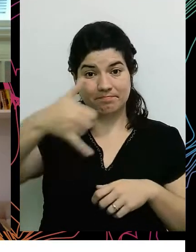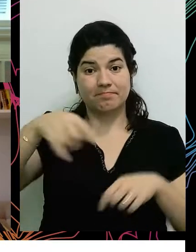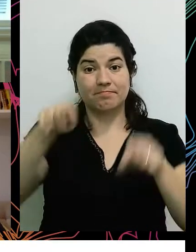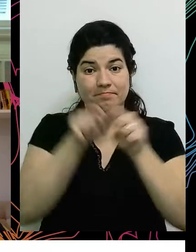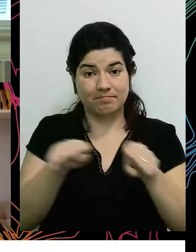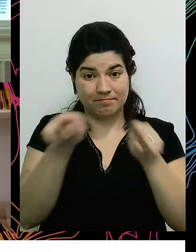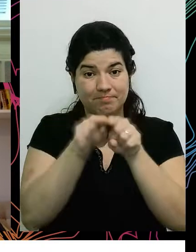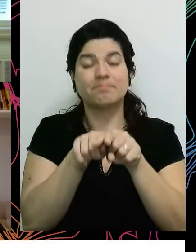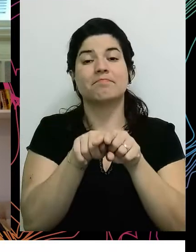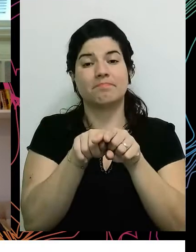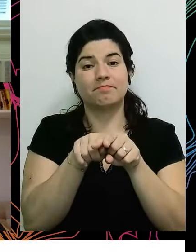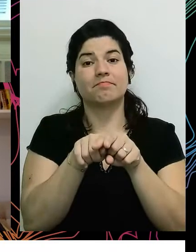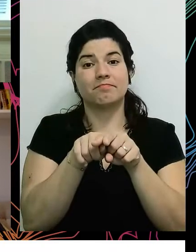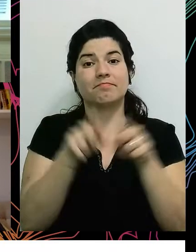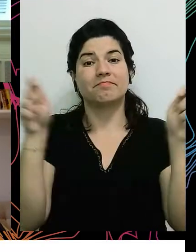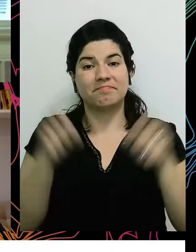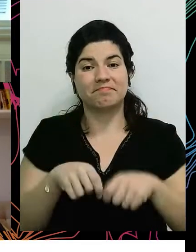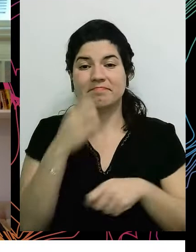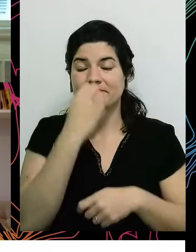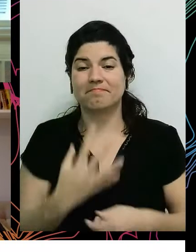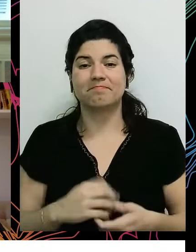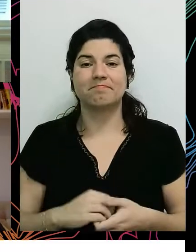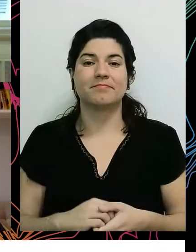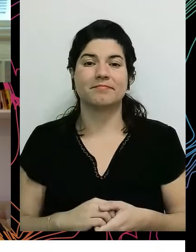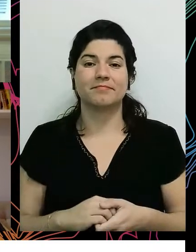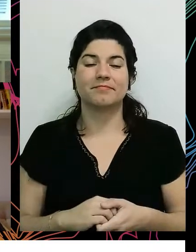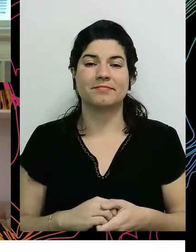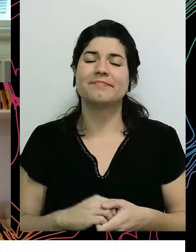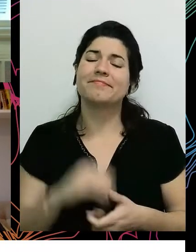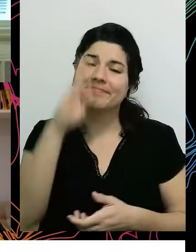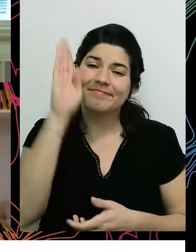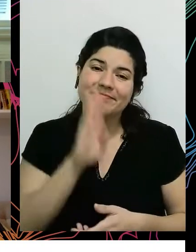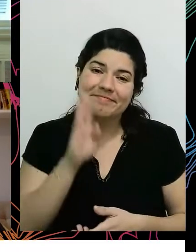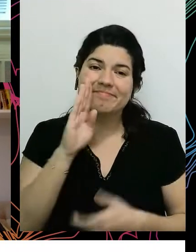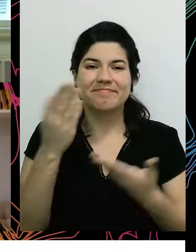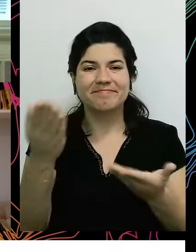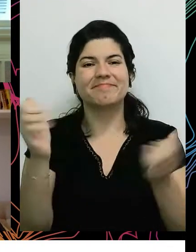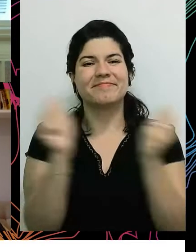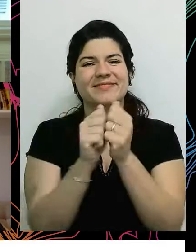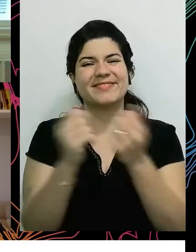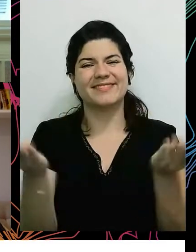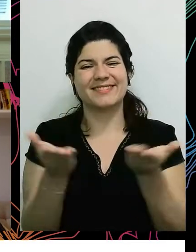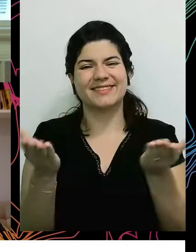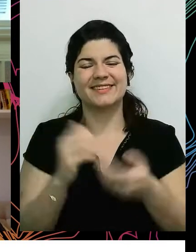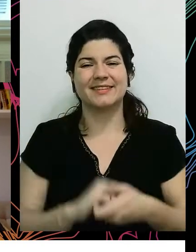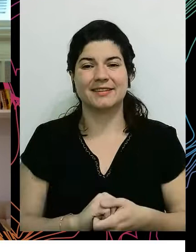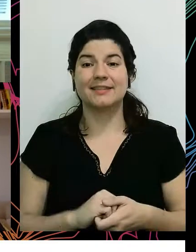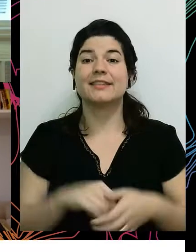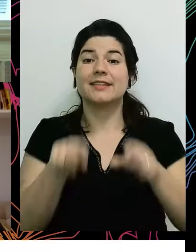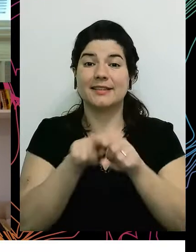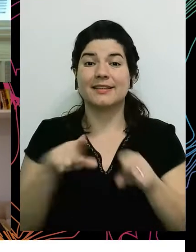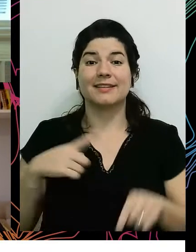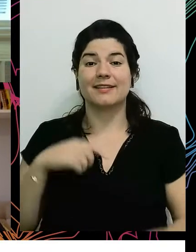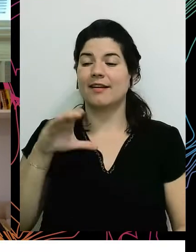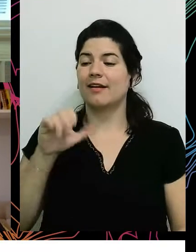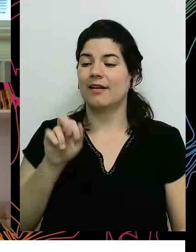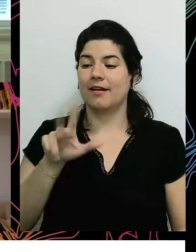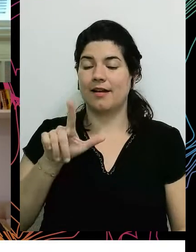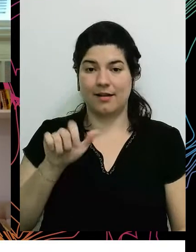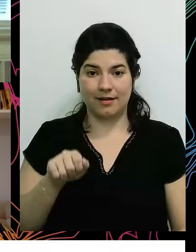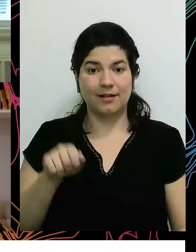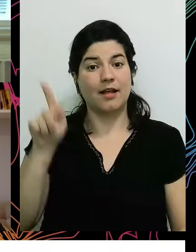em direção ao baixo carbono. Super legal ter você aqui com a gente hoje, Ana. Temos também conosco a Carla Malafaia,